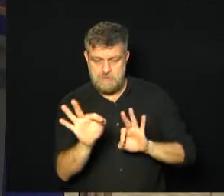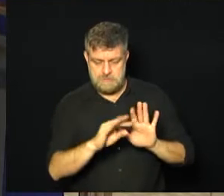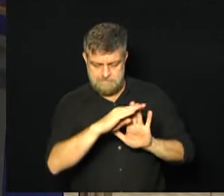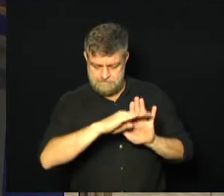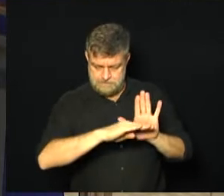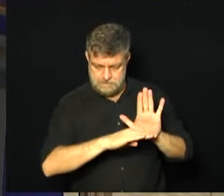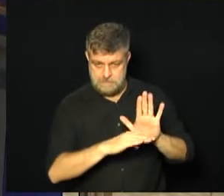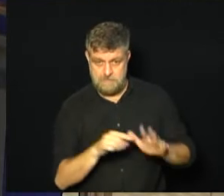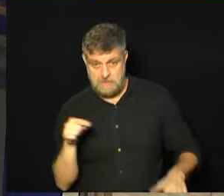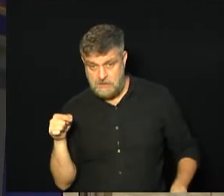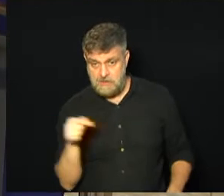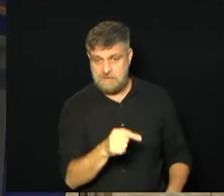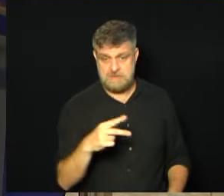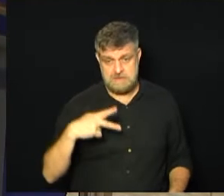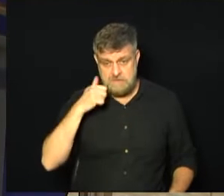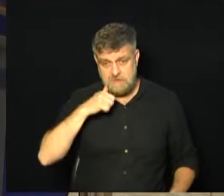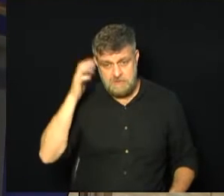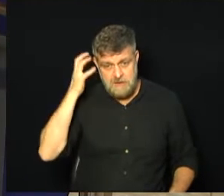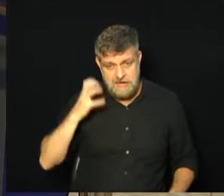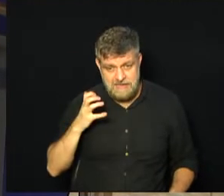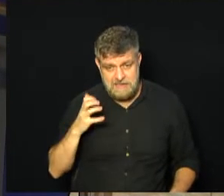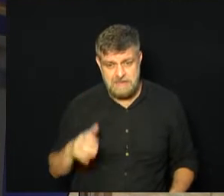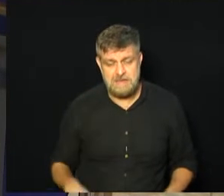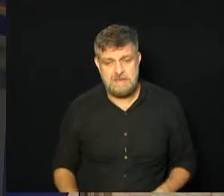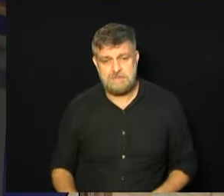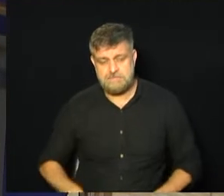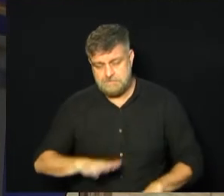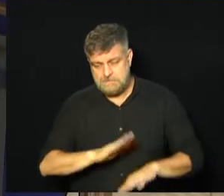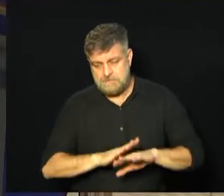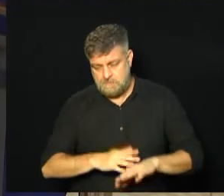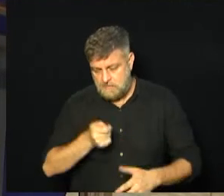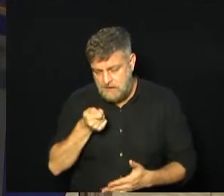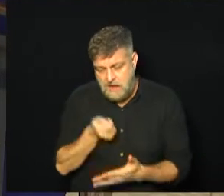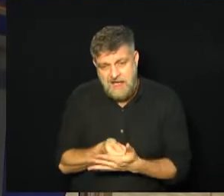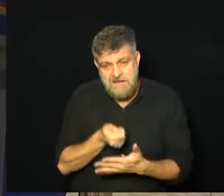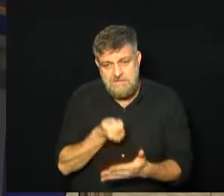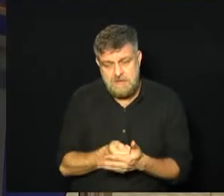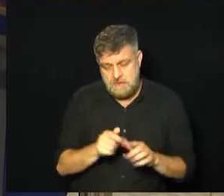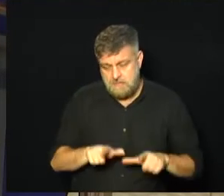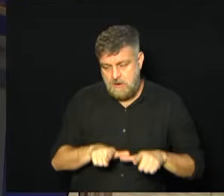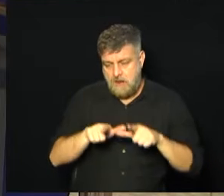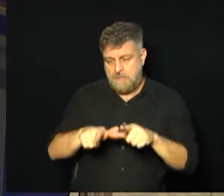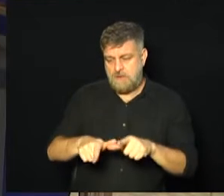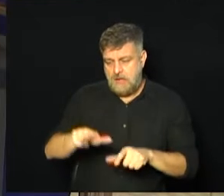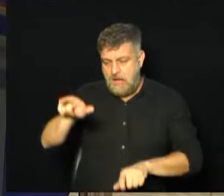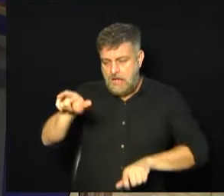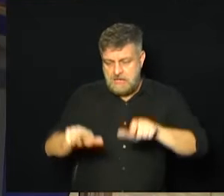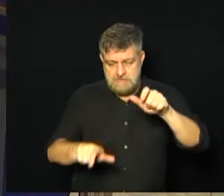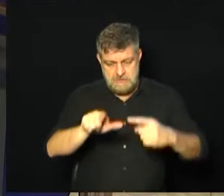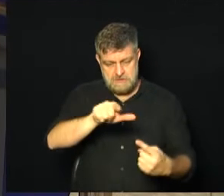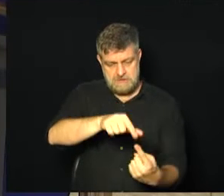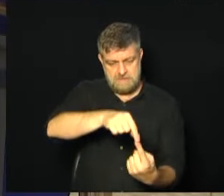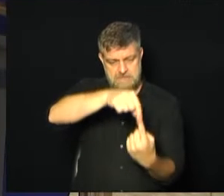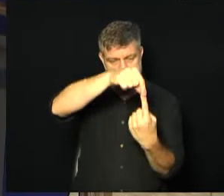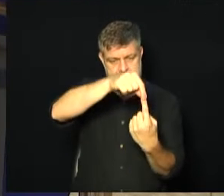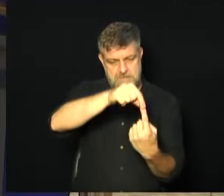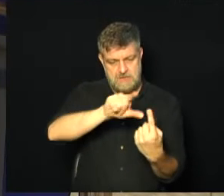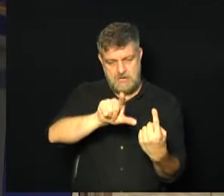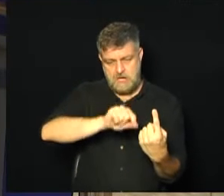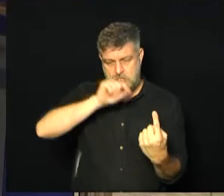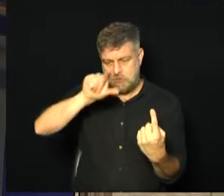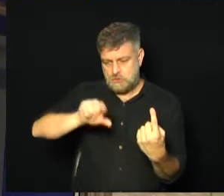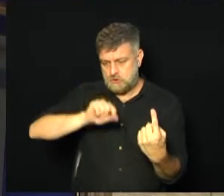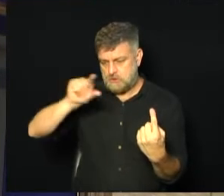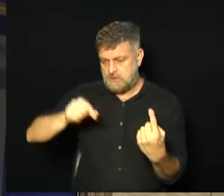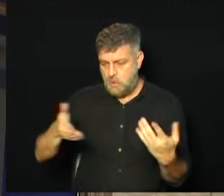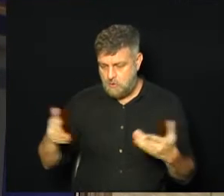mas ver que você, como não ia ser nunca diferente, afirma com as honrarias que você está entregando aqui hoje, um